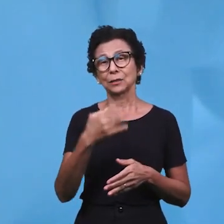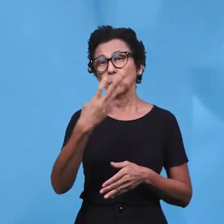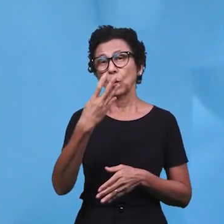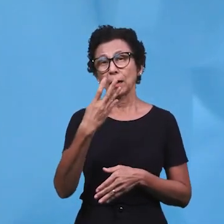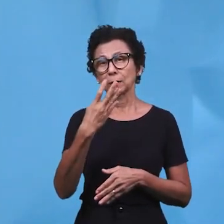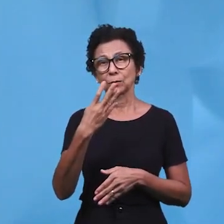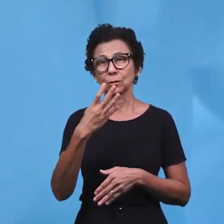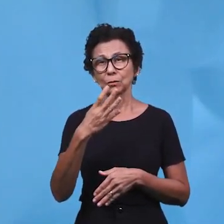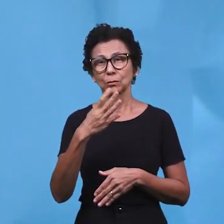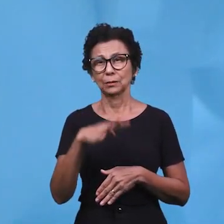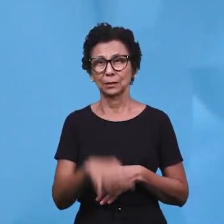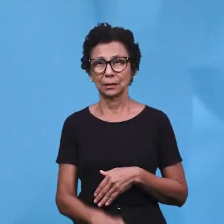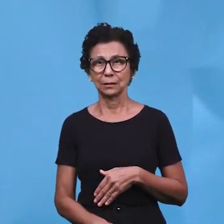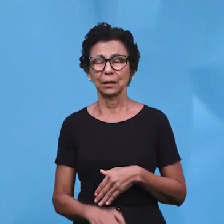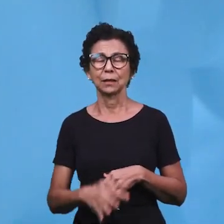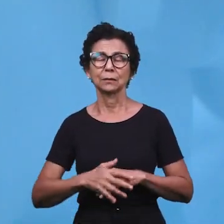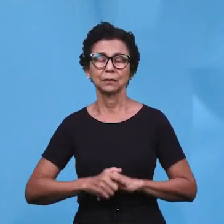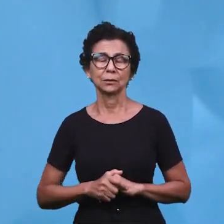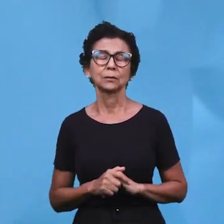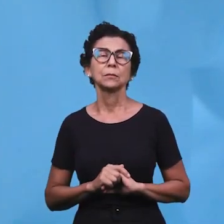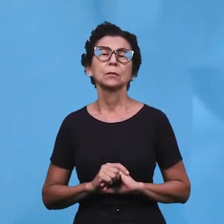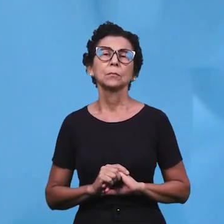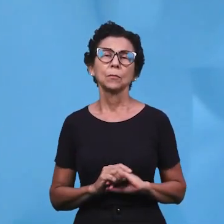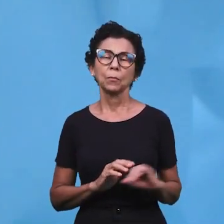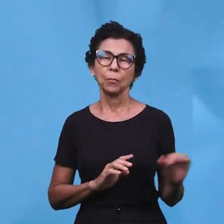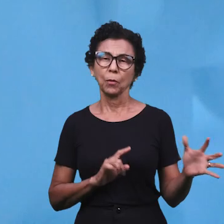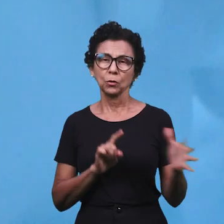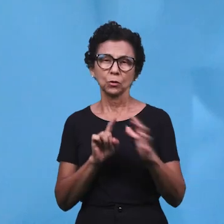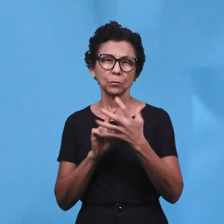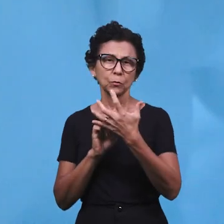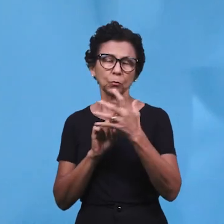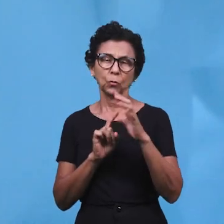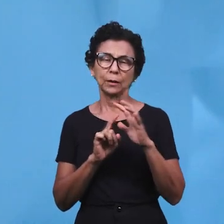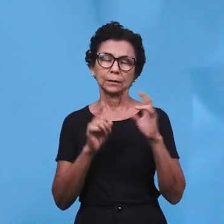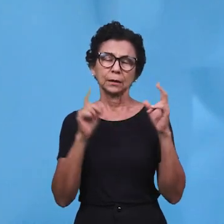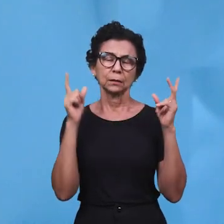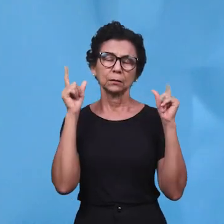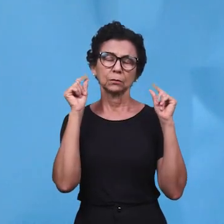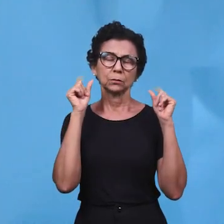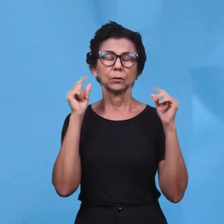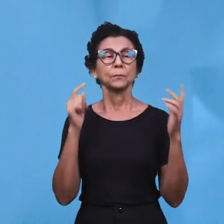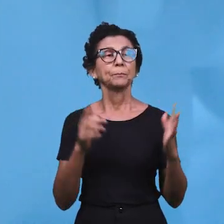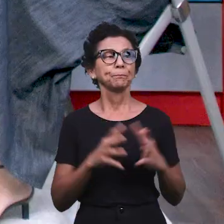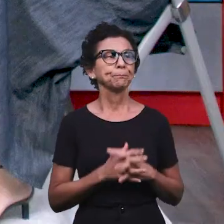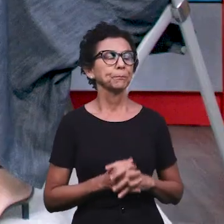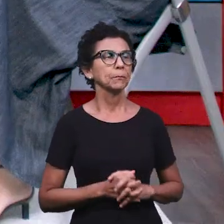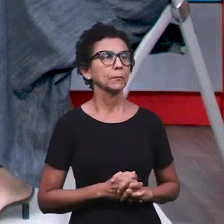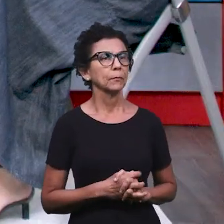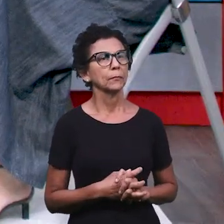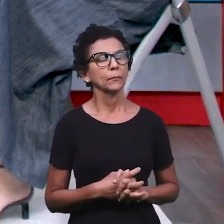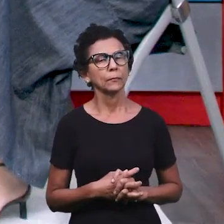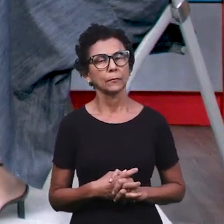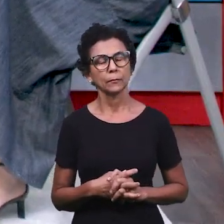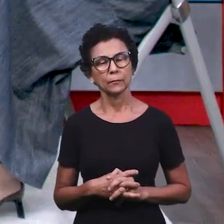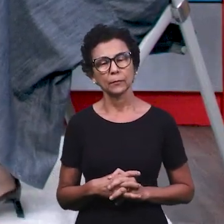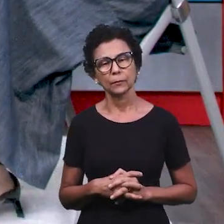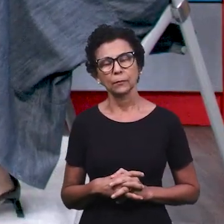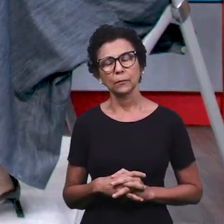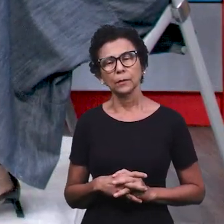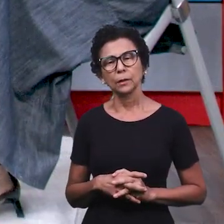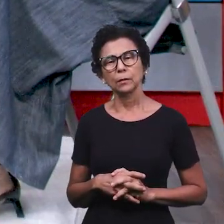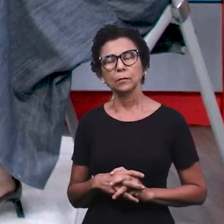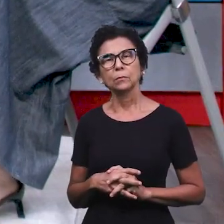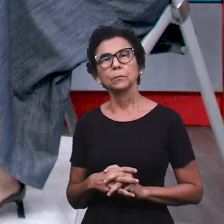Que ele pode ter uma influência de horas após ter sido tomado no sono. Entendi. E o que ajuda